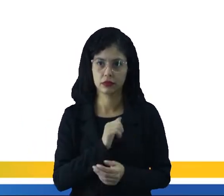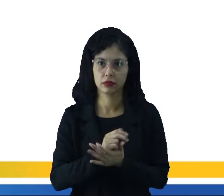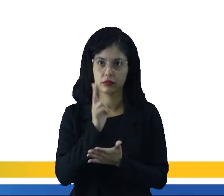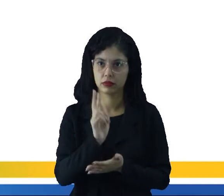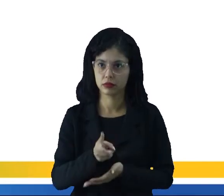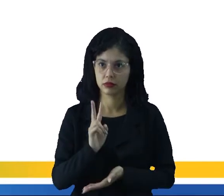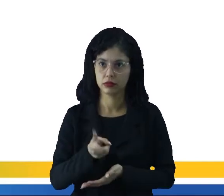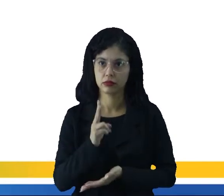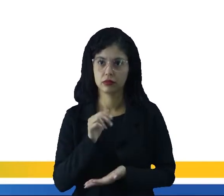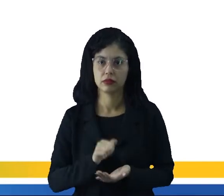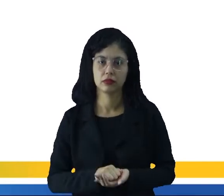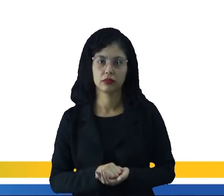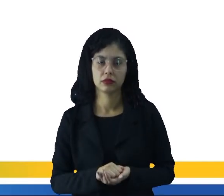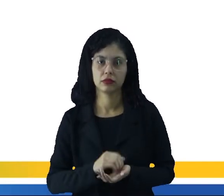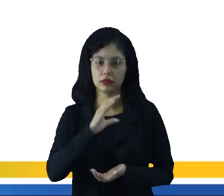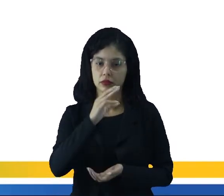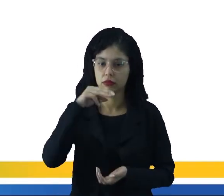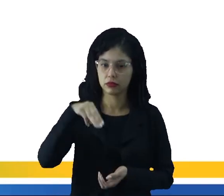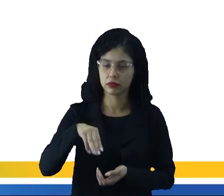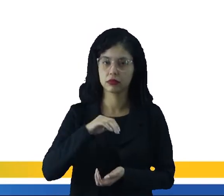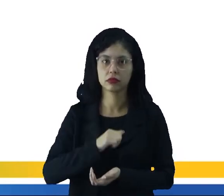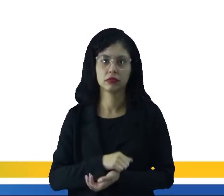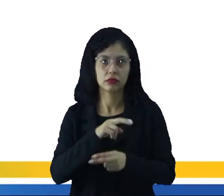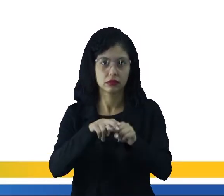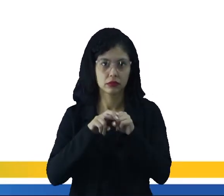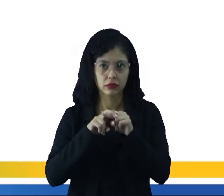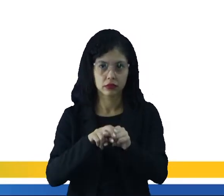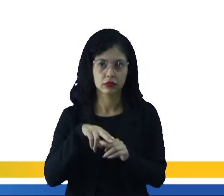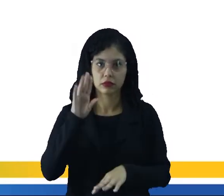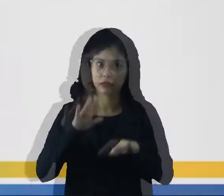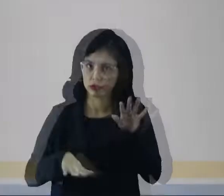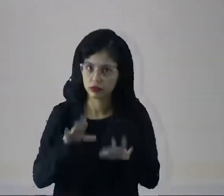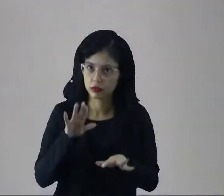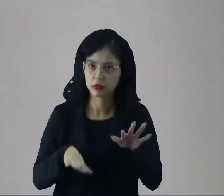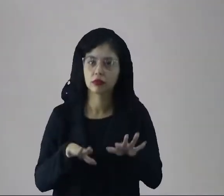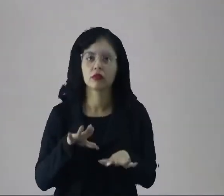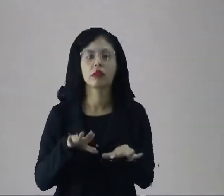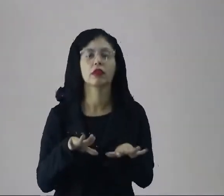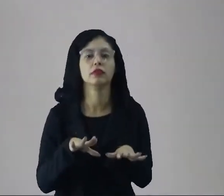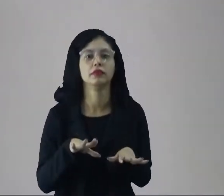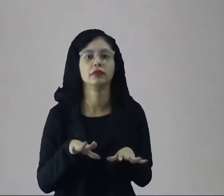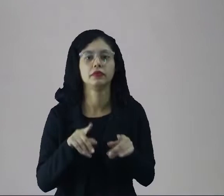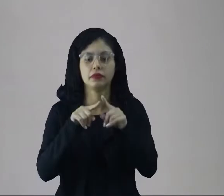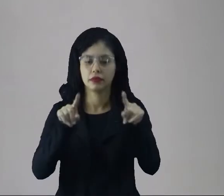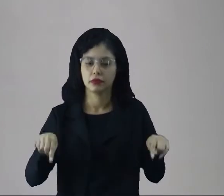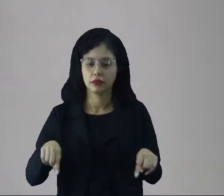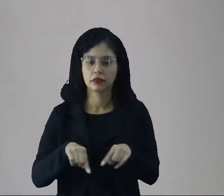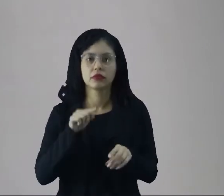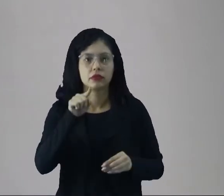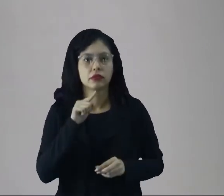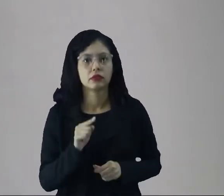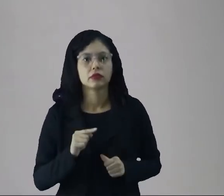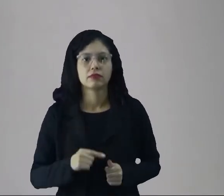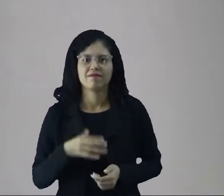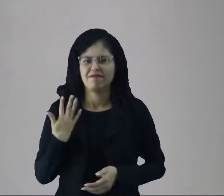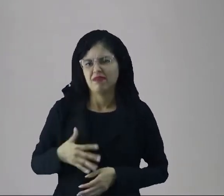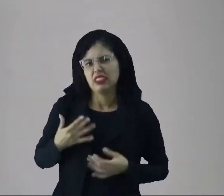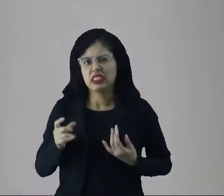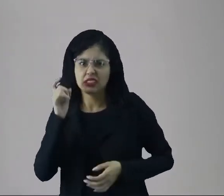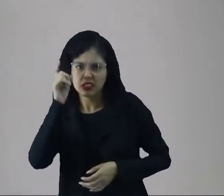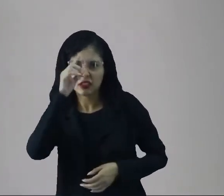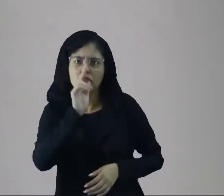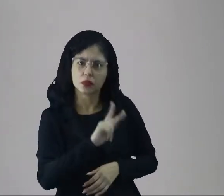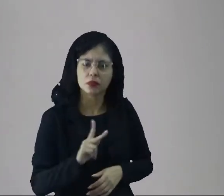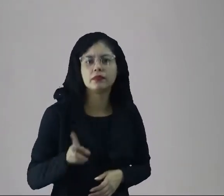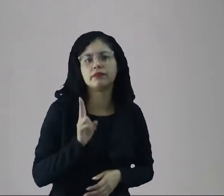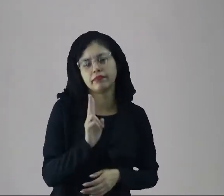numérica são sempre em centímetro, por isso que muitas das vezes na sala de aula, às vezes você se incomoda um pouco, porque o